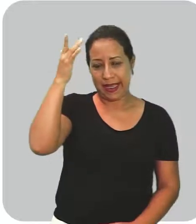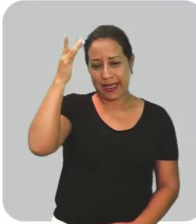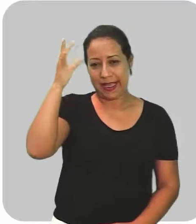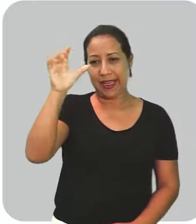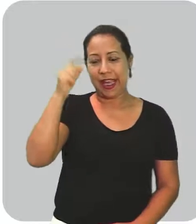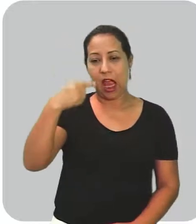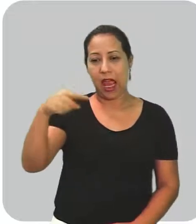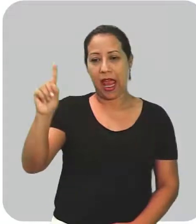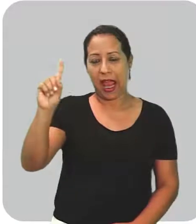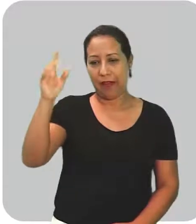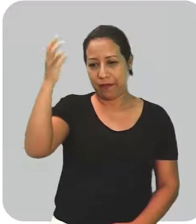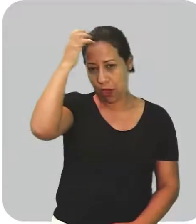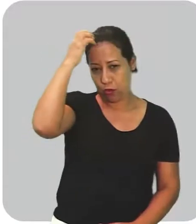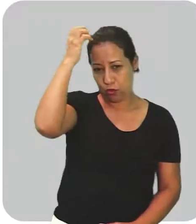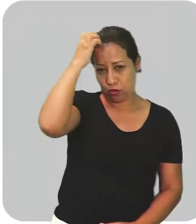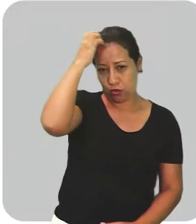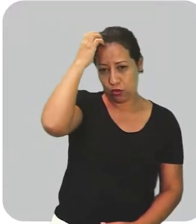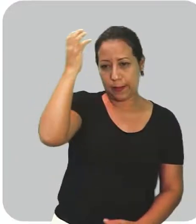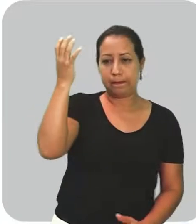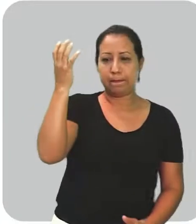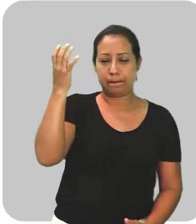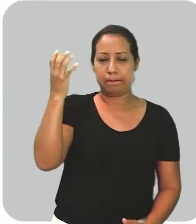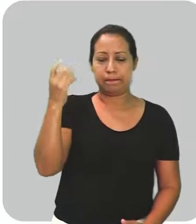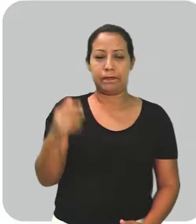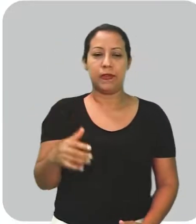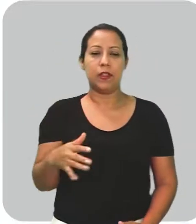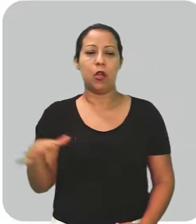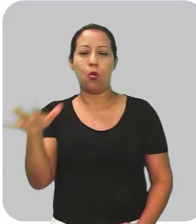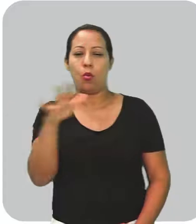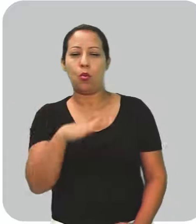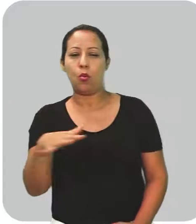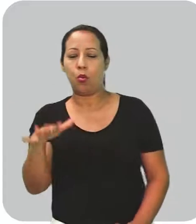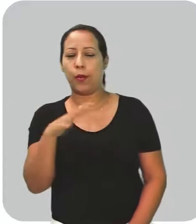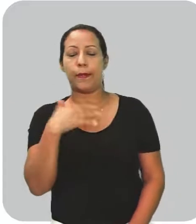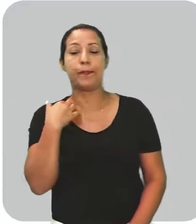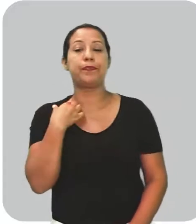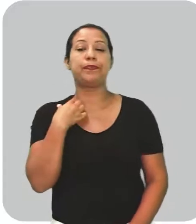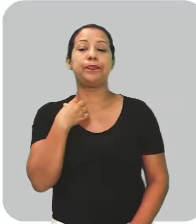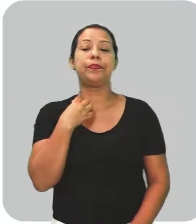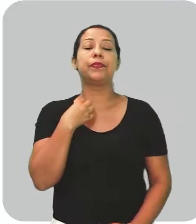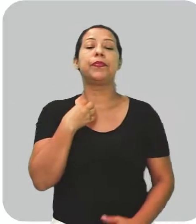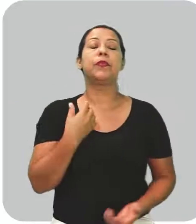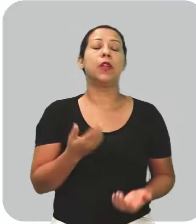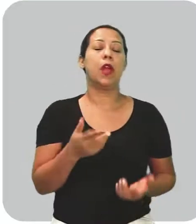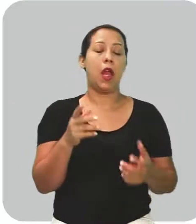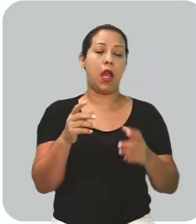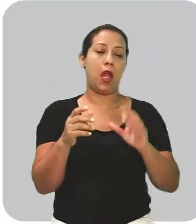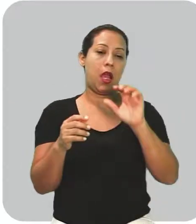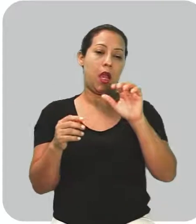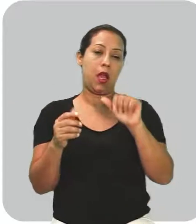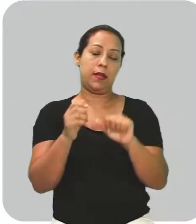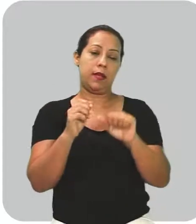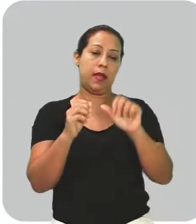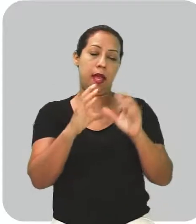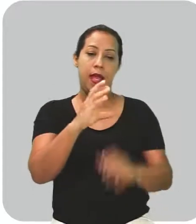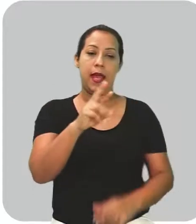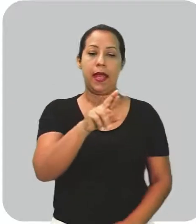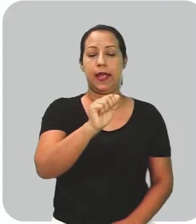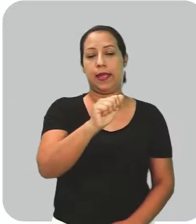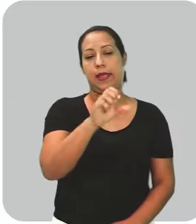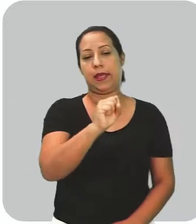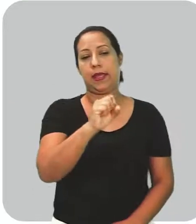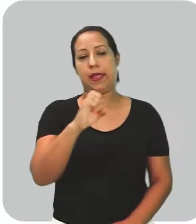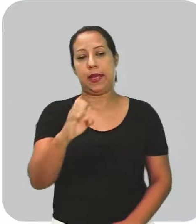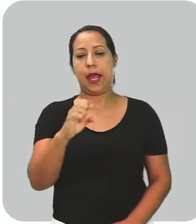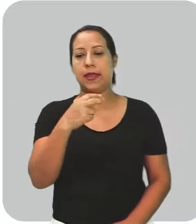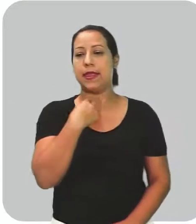Alteza, né? Olha só, em meio a tantas exceções, a crase não é utilizada diante de pronome,